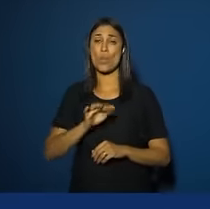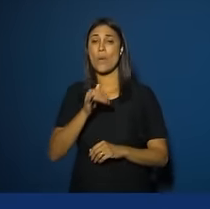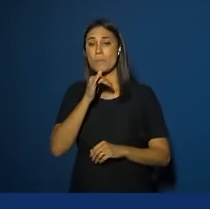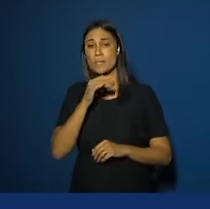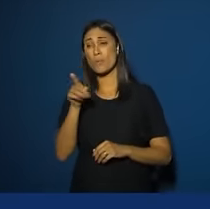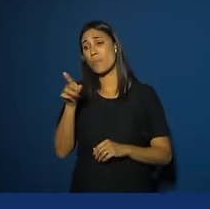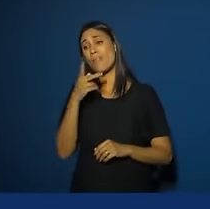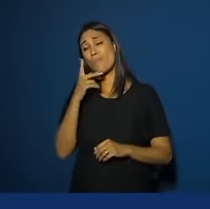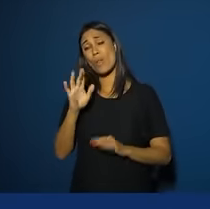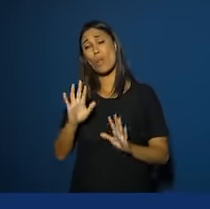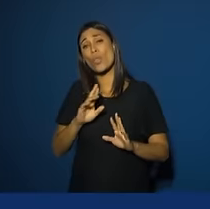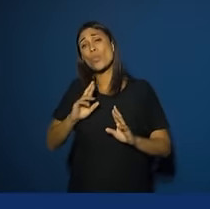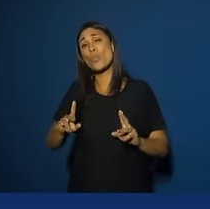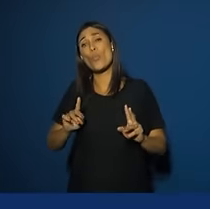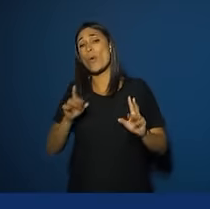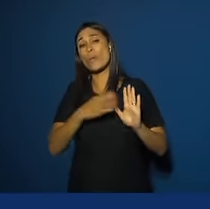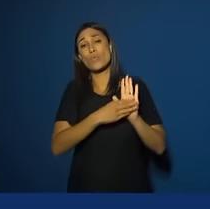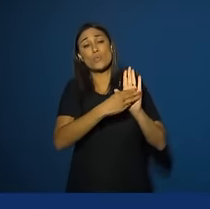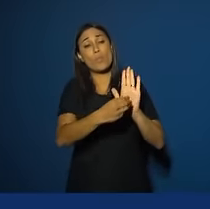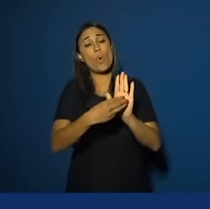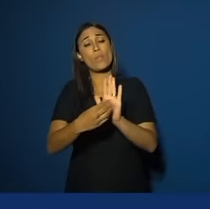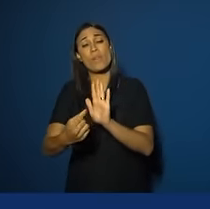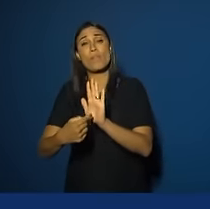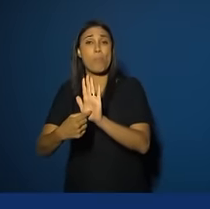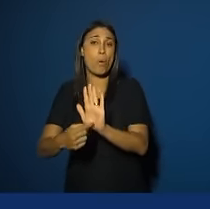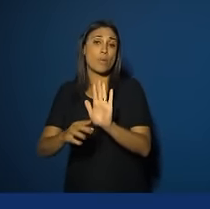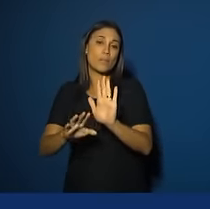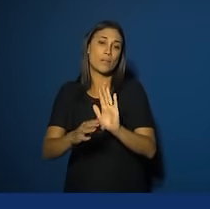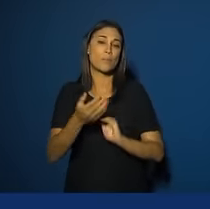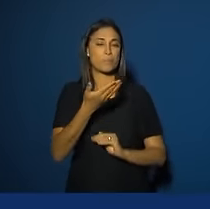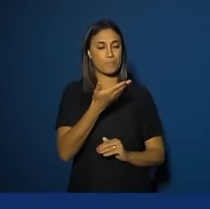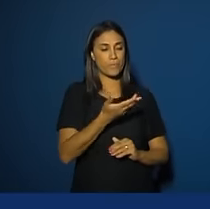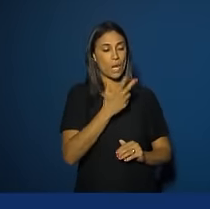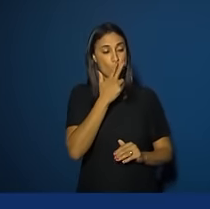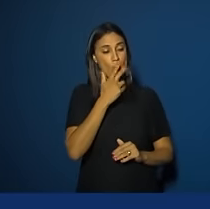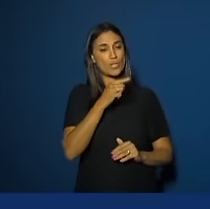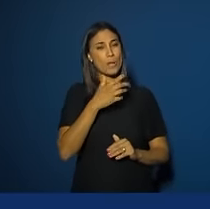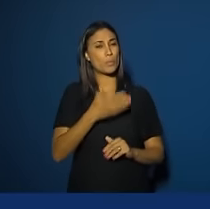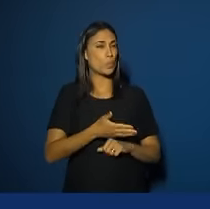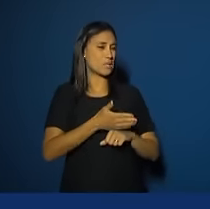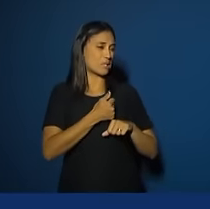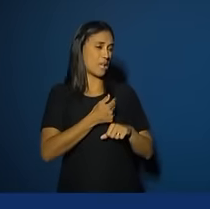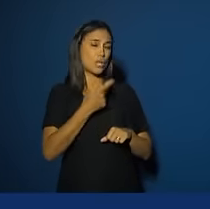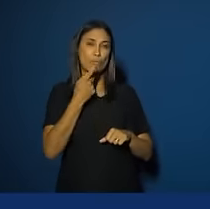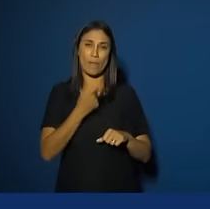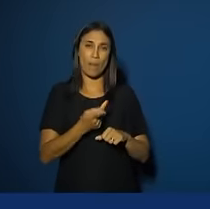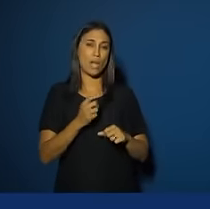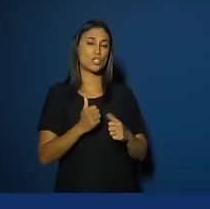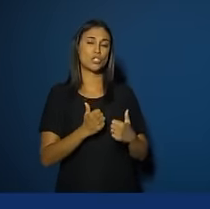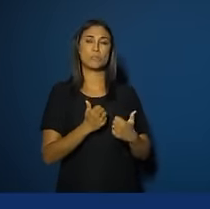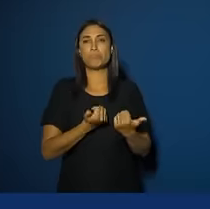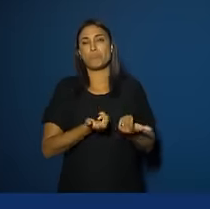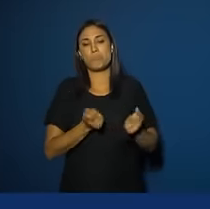Como o Loio falou, não é o que os modelos mostrariam. Então, Stephanie, eu acho que é muito cedo de falar de PIB potencial, porque a gente não